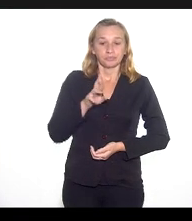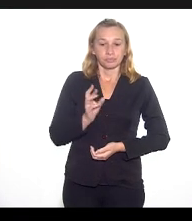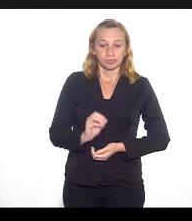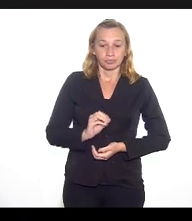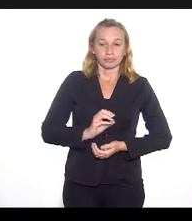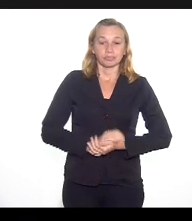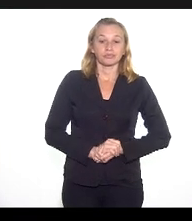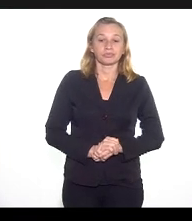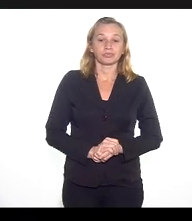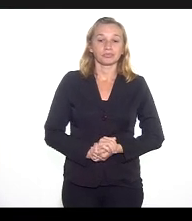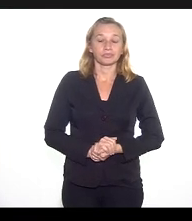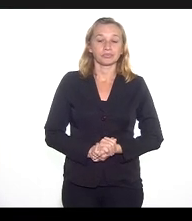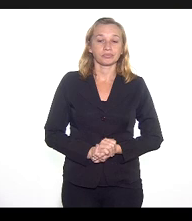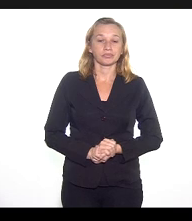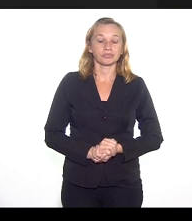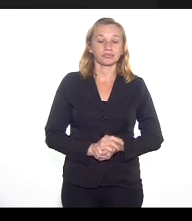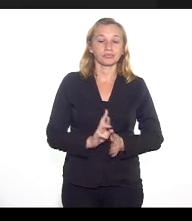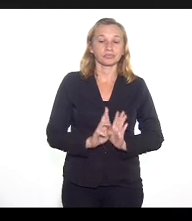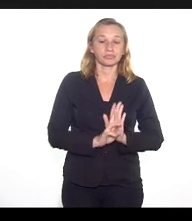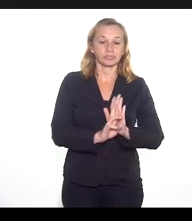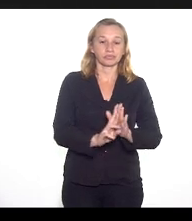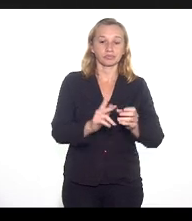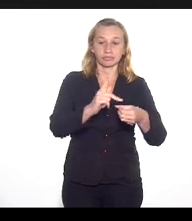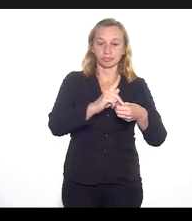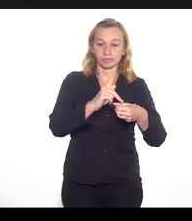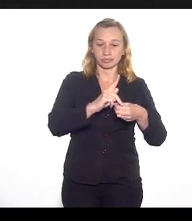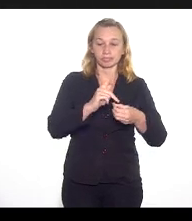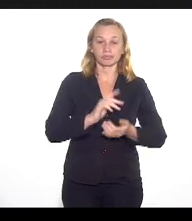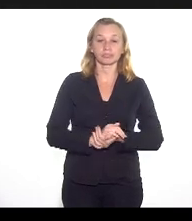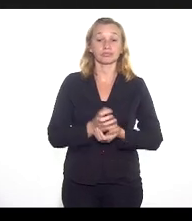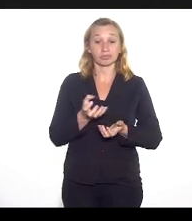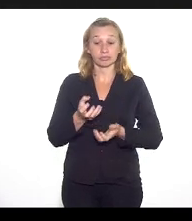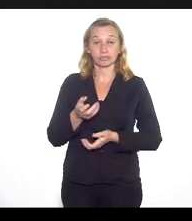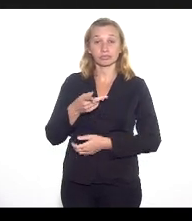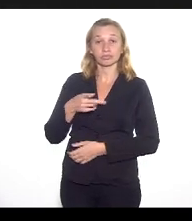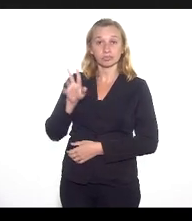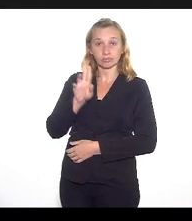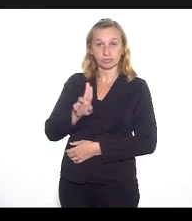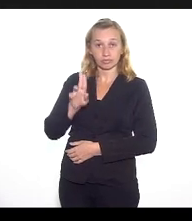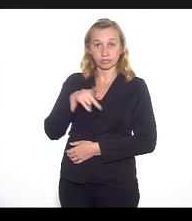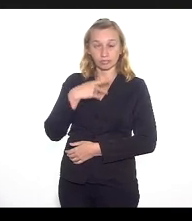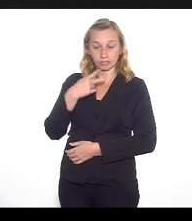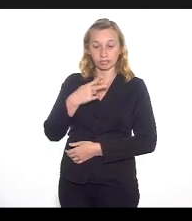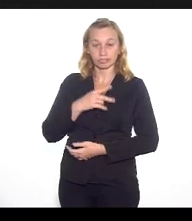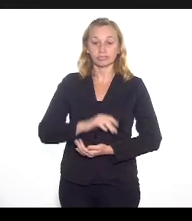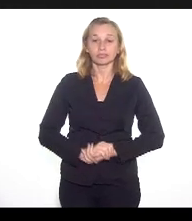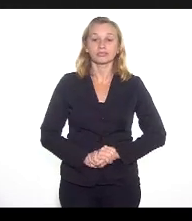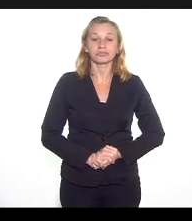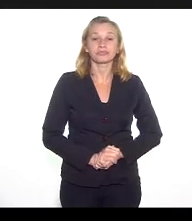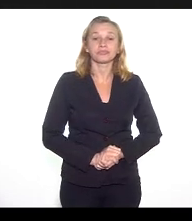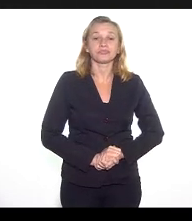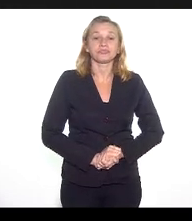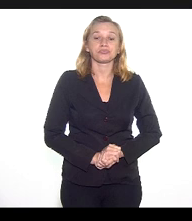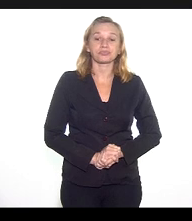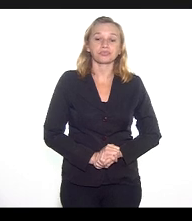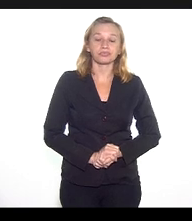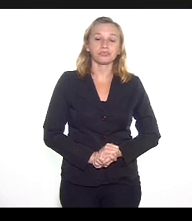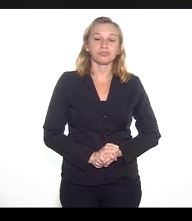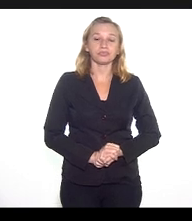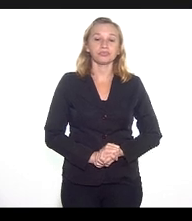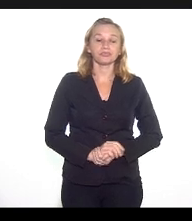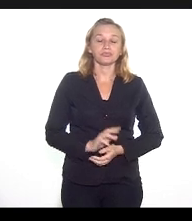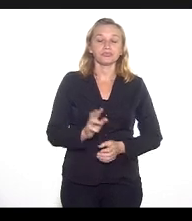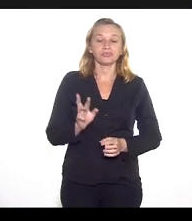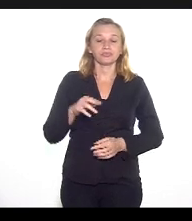Coutinho, representando a Petrograu, se quer fazer alguma consideração em relação às assertivas da